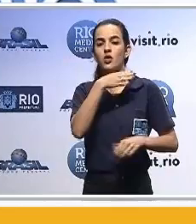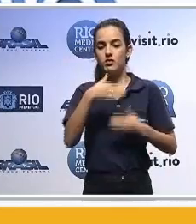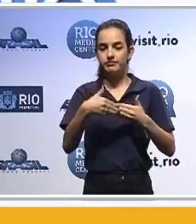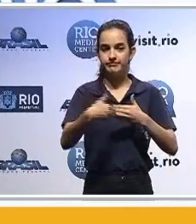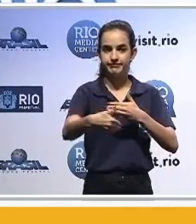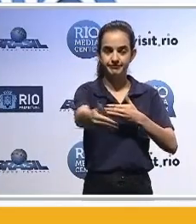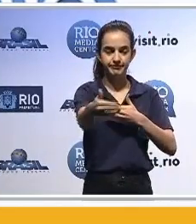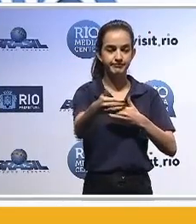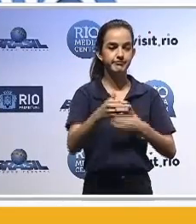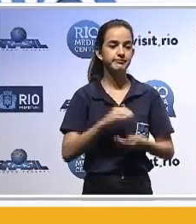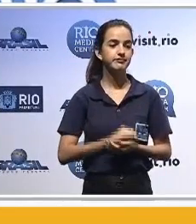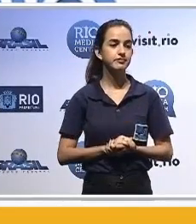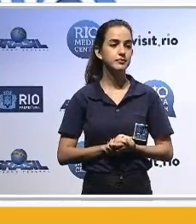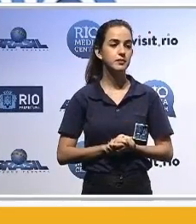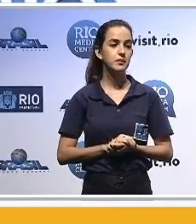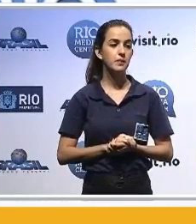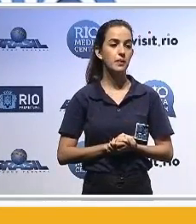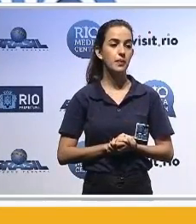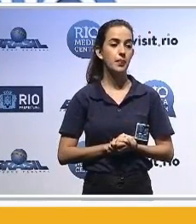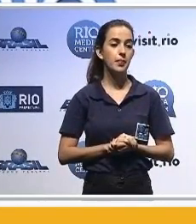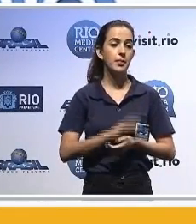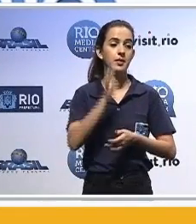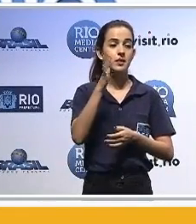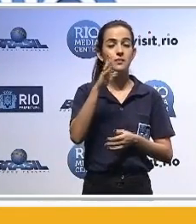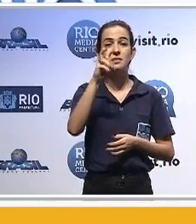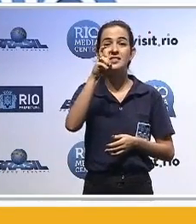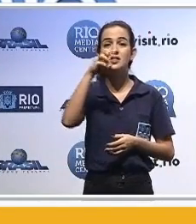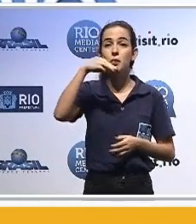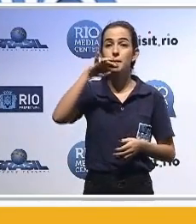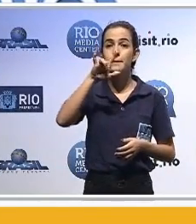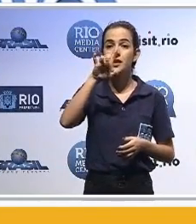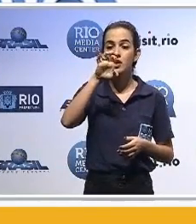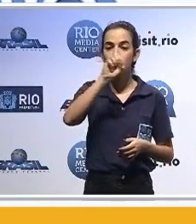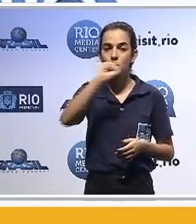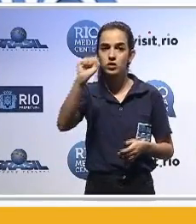né? E dos 5 bilhões de